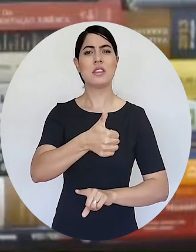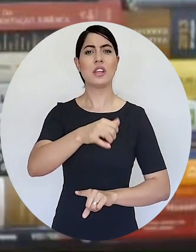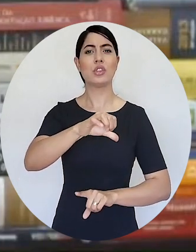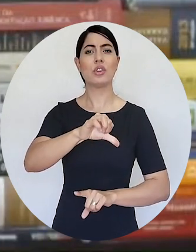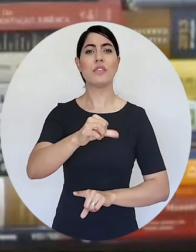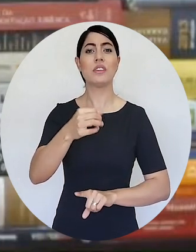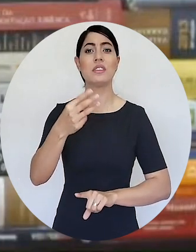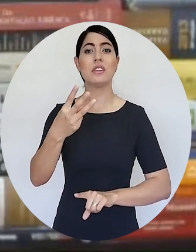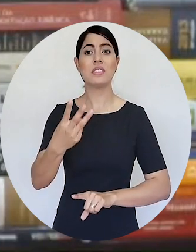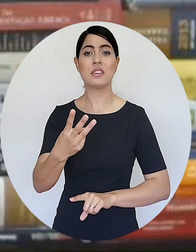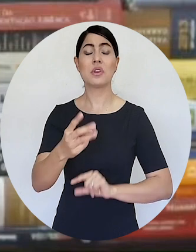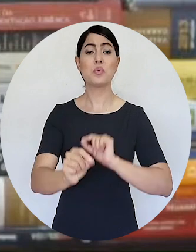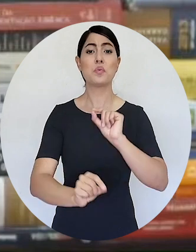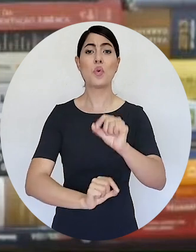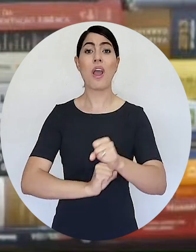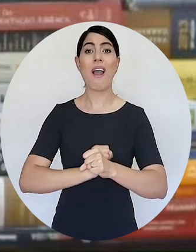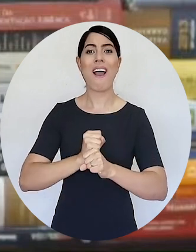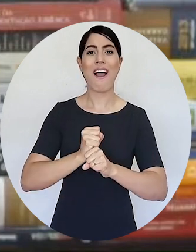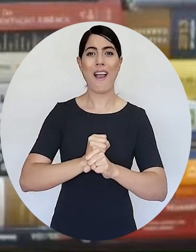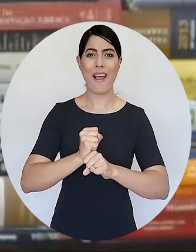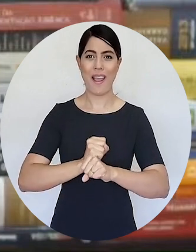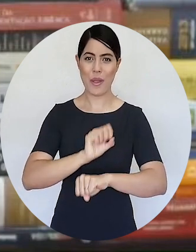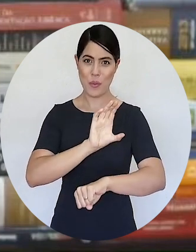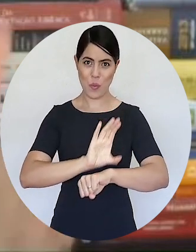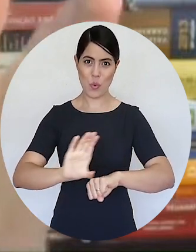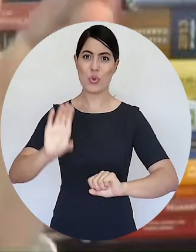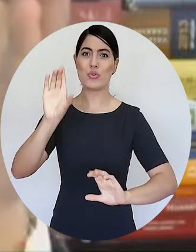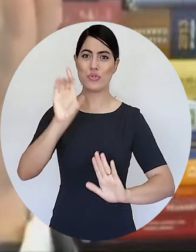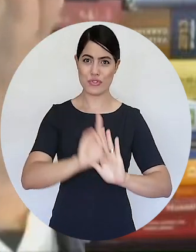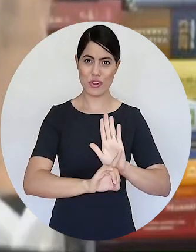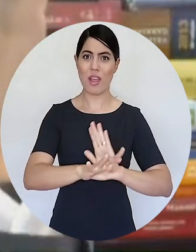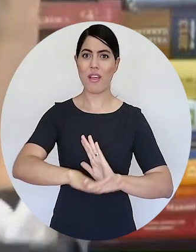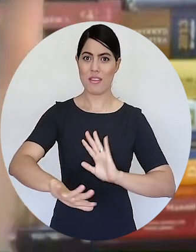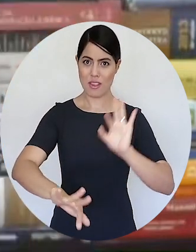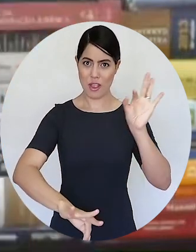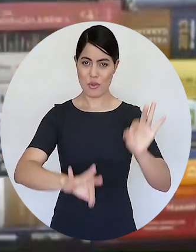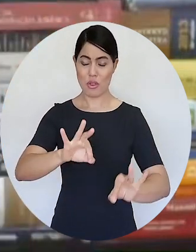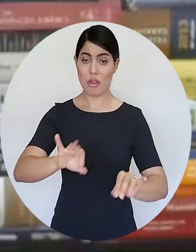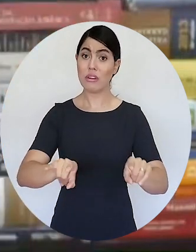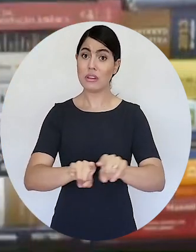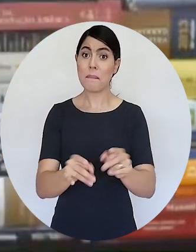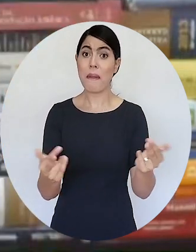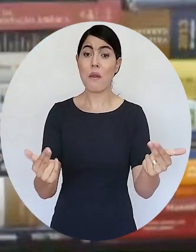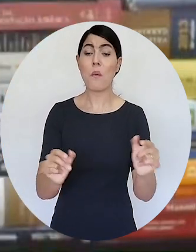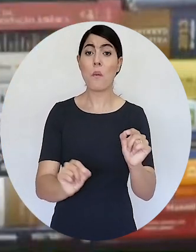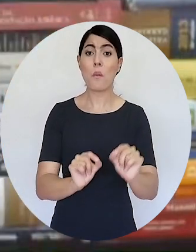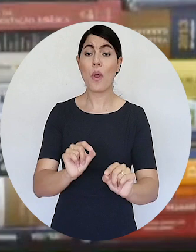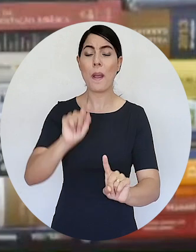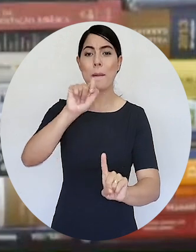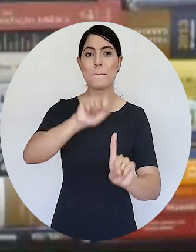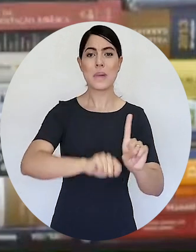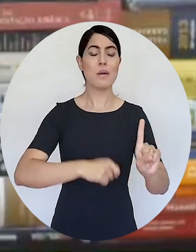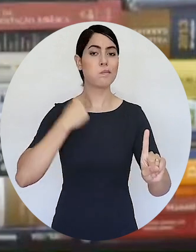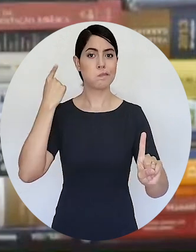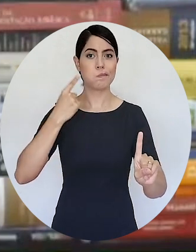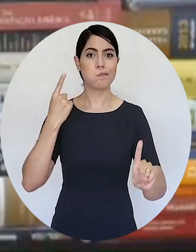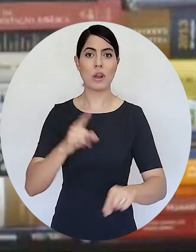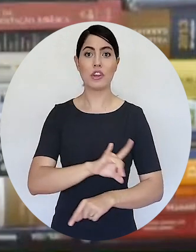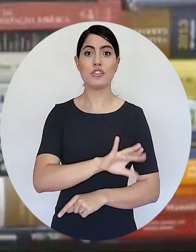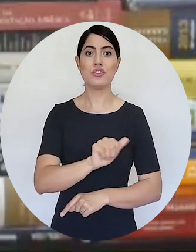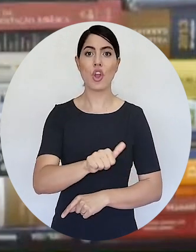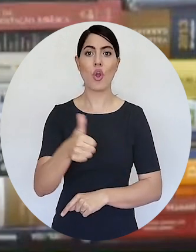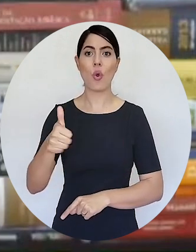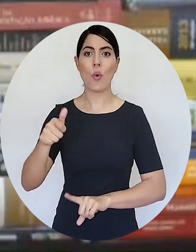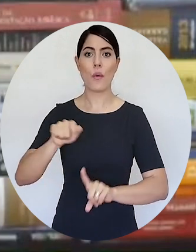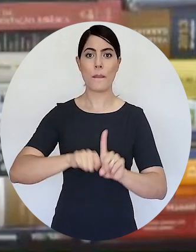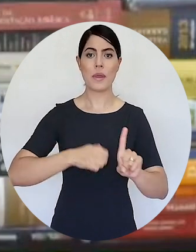193 anos da criação dos cursos jurídicos. E, com isso, nós comemoramos também o mês do advogado, 11 de agosto